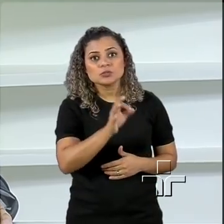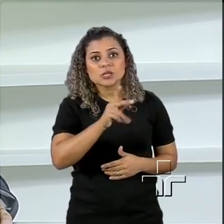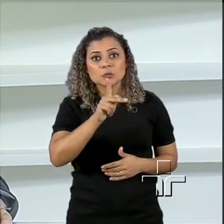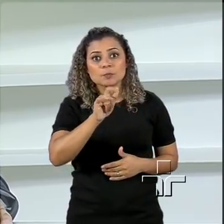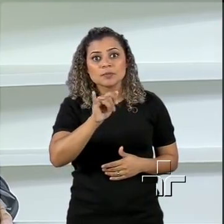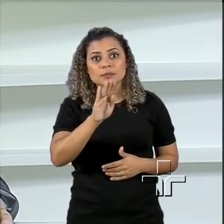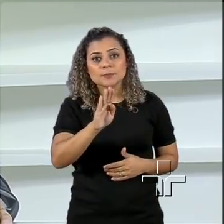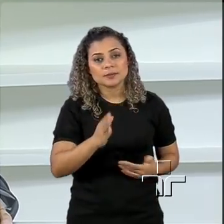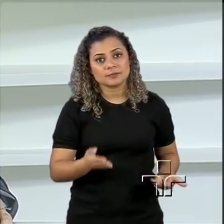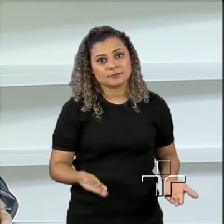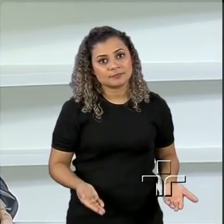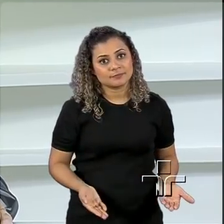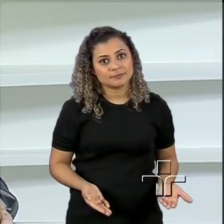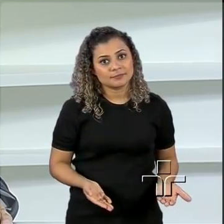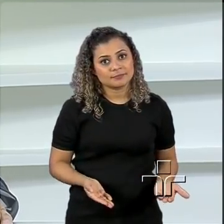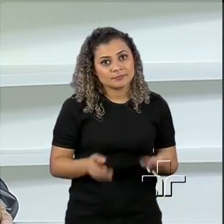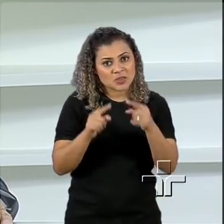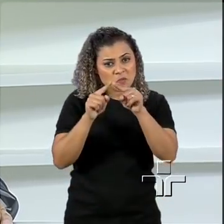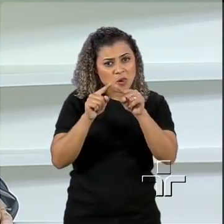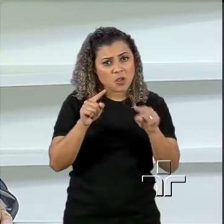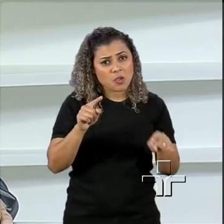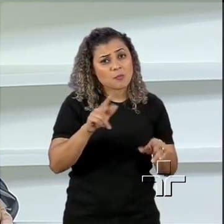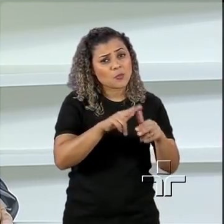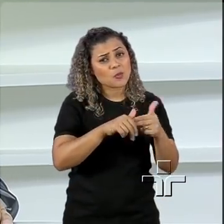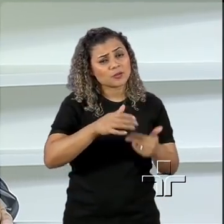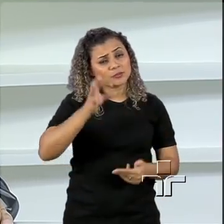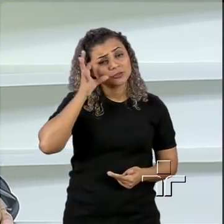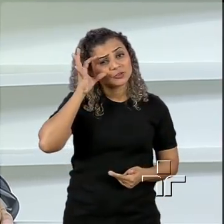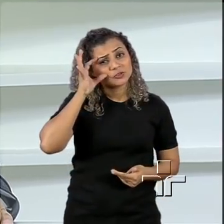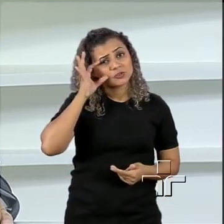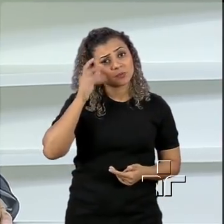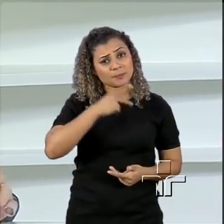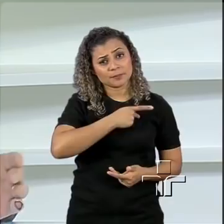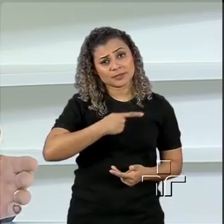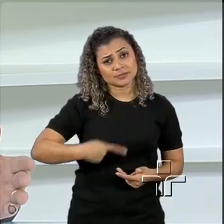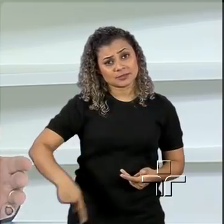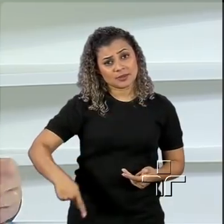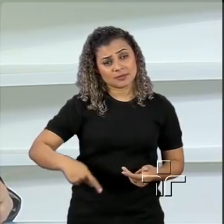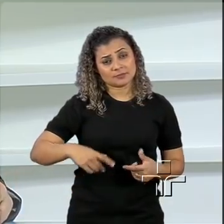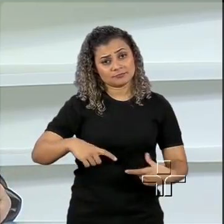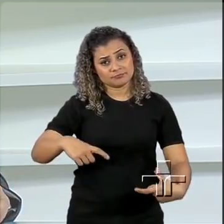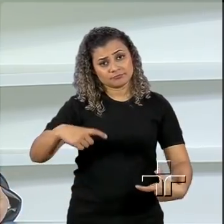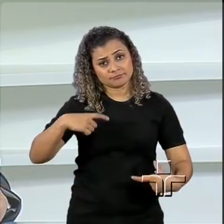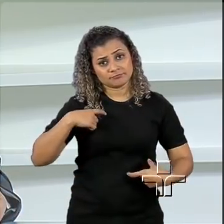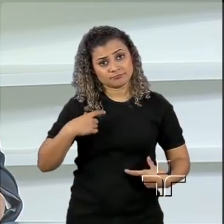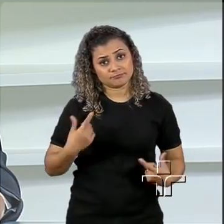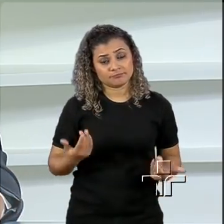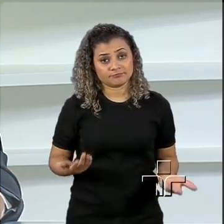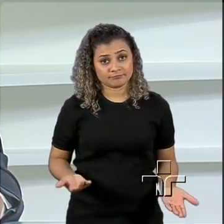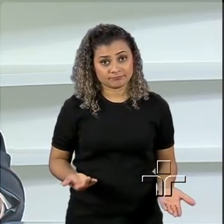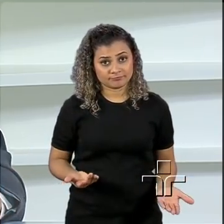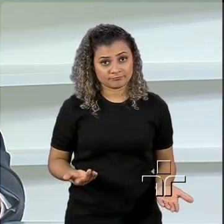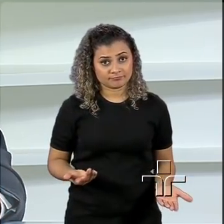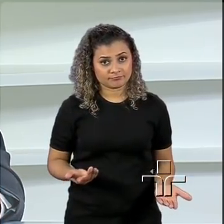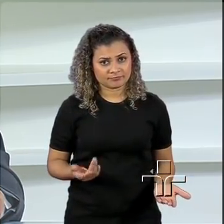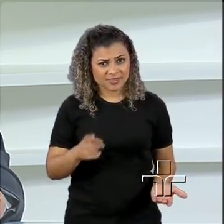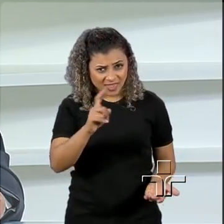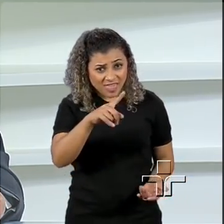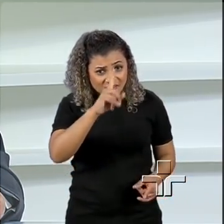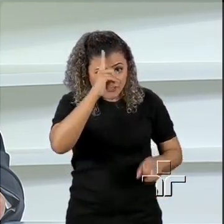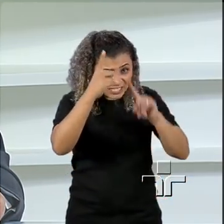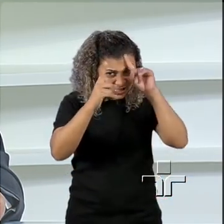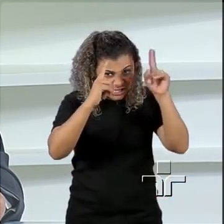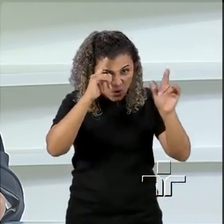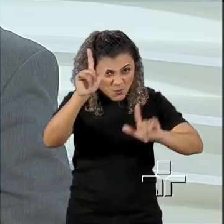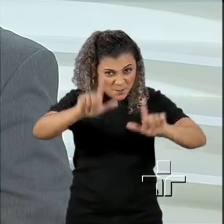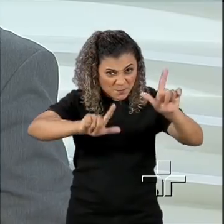depois do governo da presidente Dilma. Isso ataque, invenção da